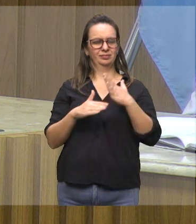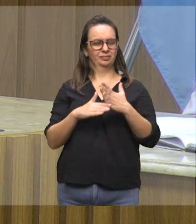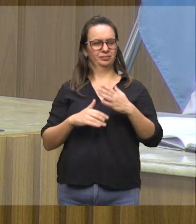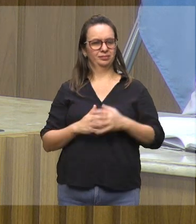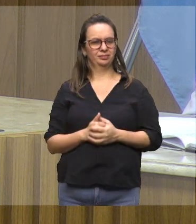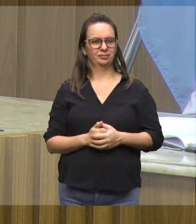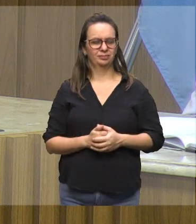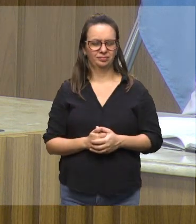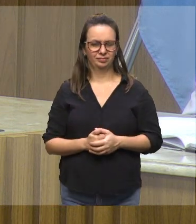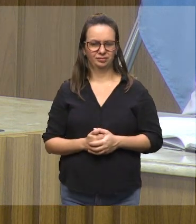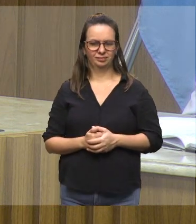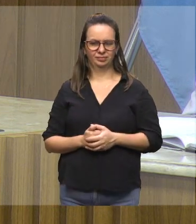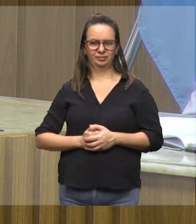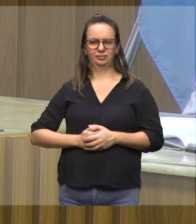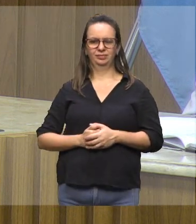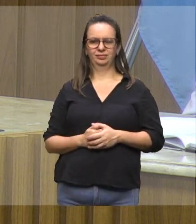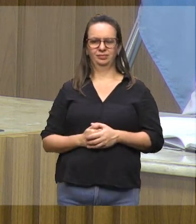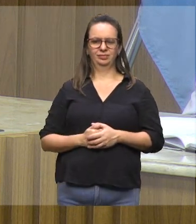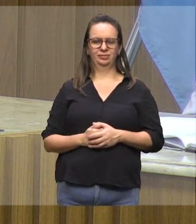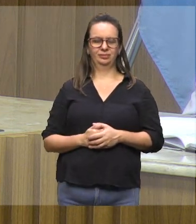Senhor presidente, eu também gostaria de falar